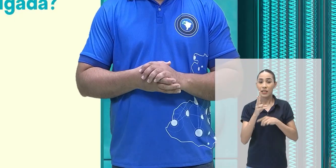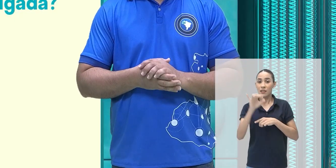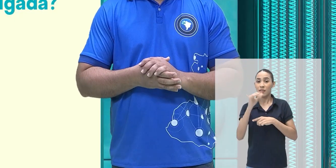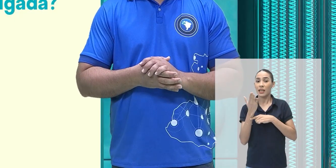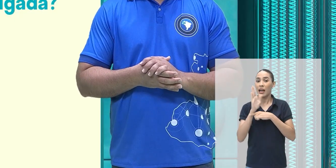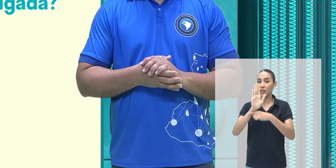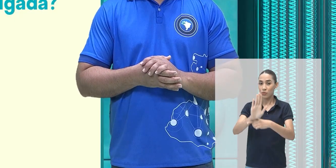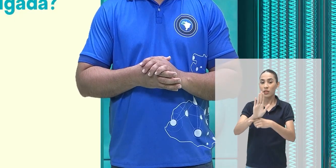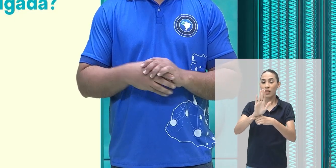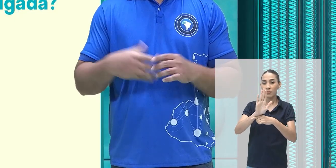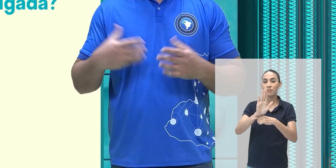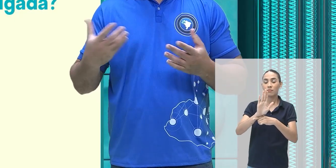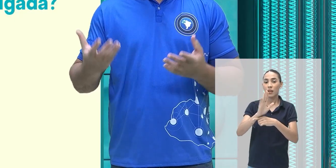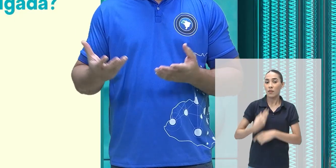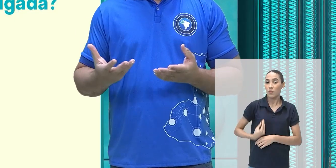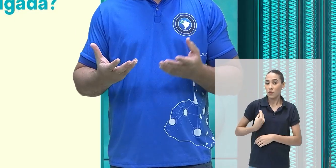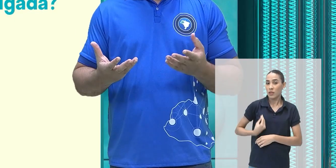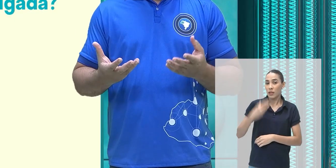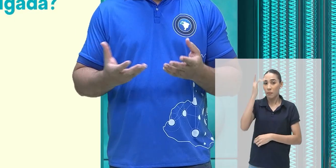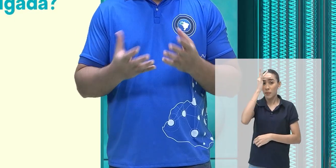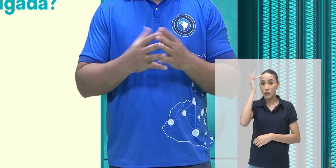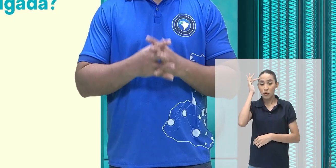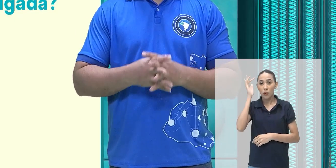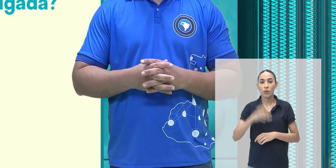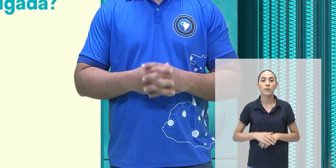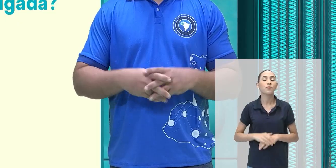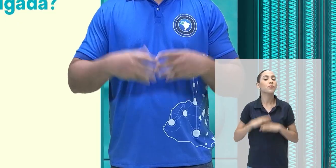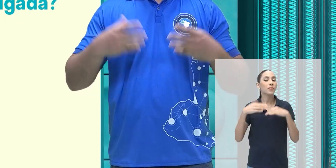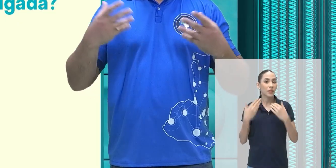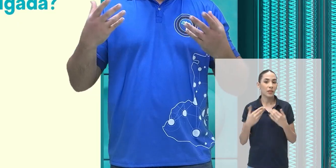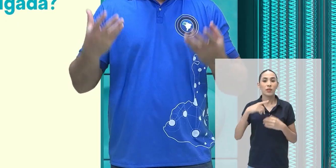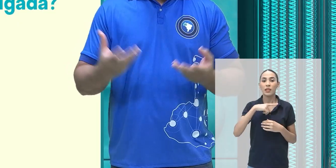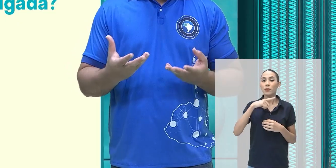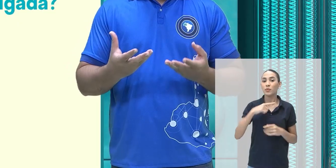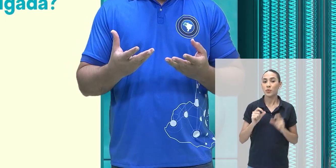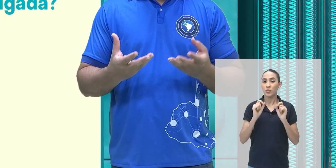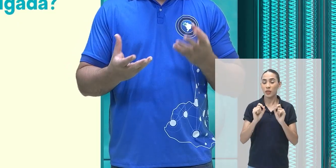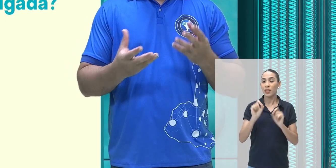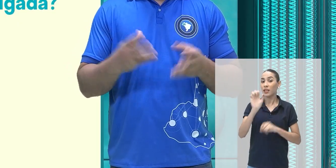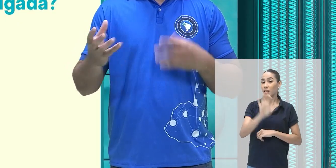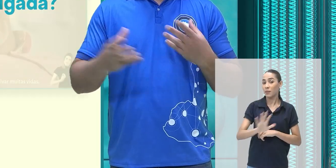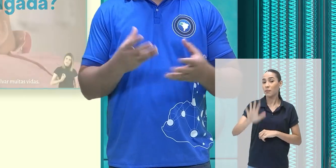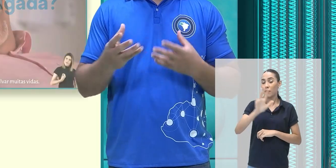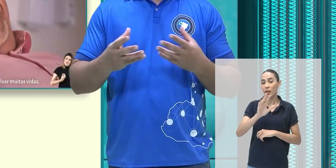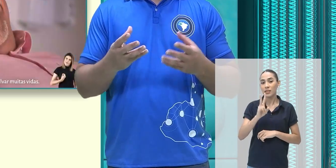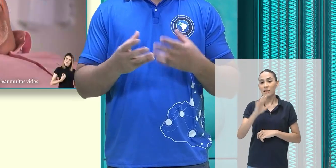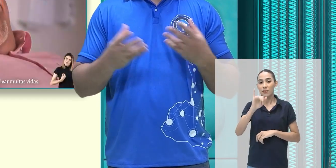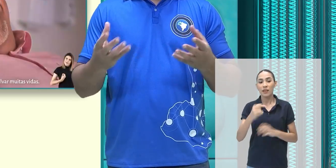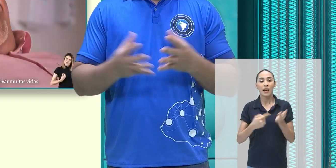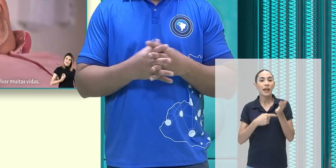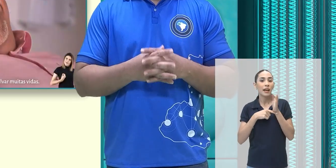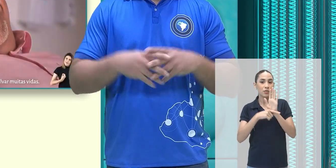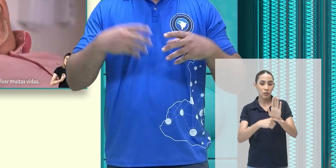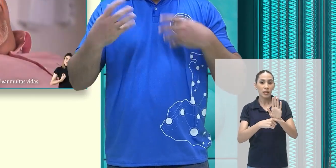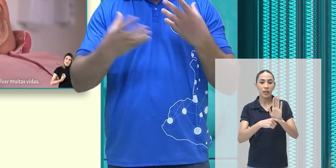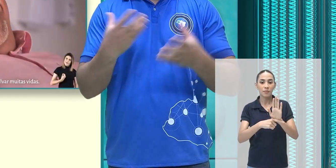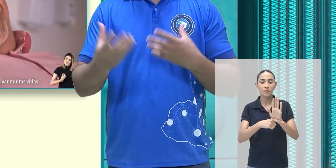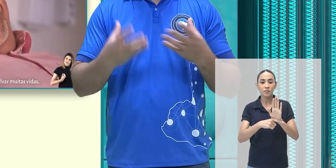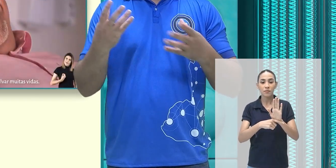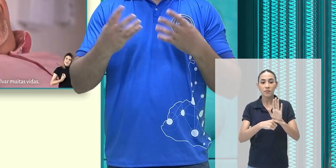ajuda a salvar vida. E para isso, claro, nós temos imagens que ajudam a gente